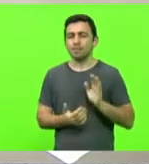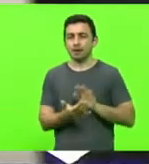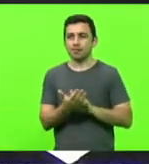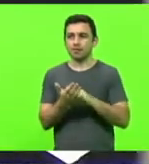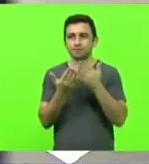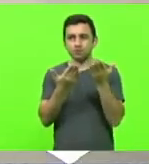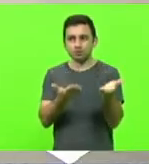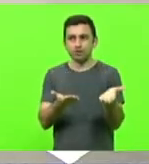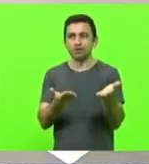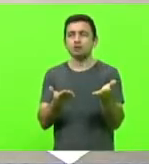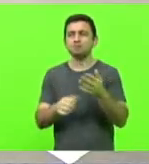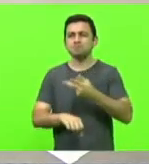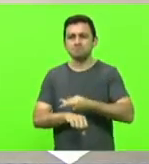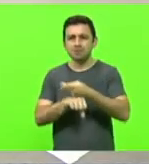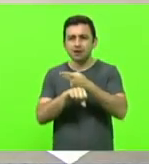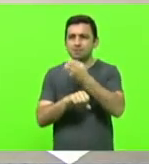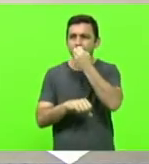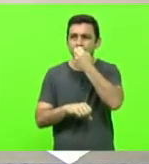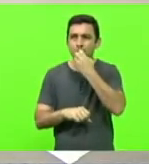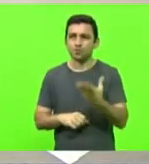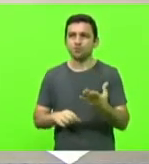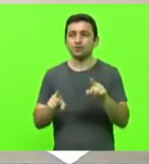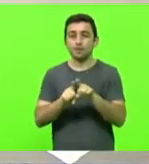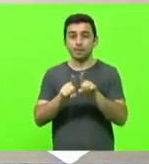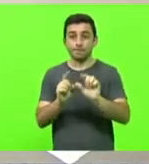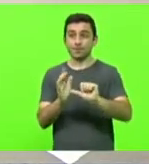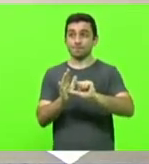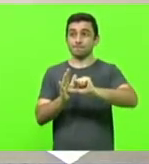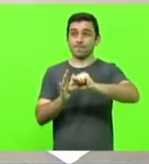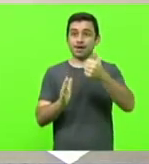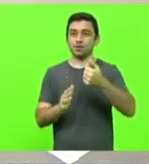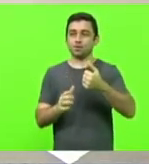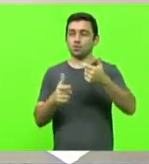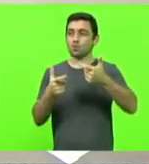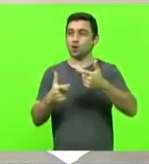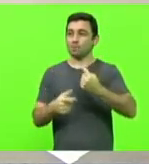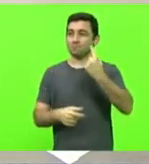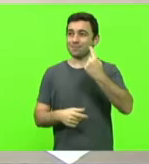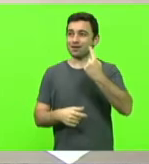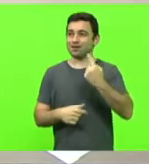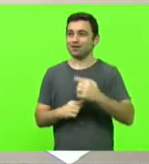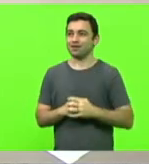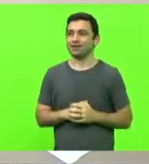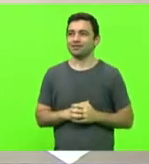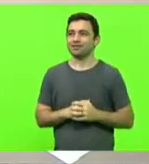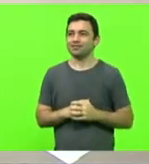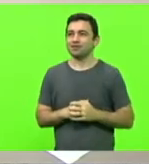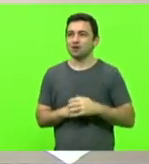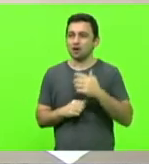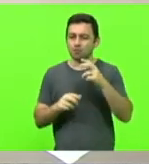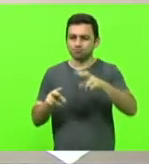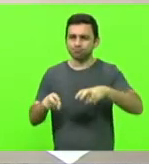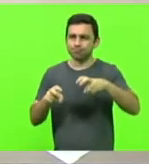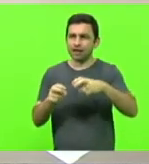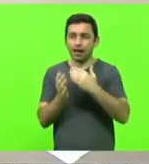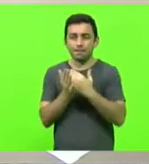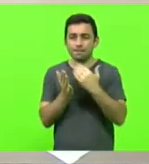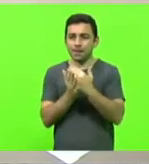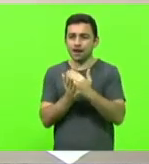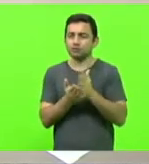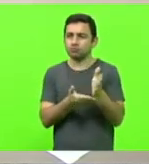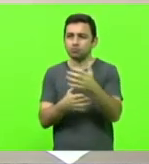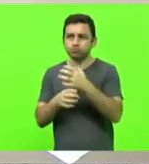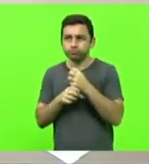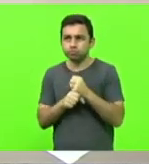bem como também pelo primeiro lugar naquele destaque como principal recolhedor de ICMS do município. Parabéns, Borga.